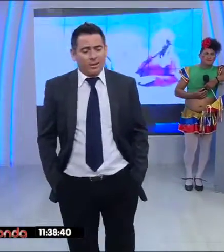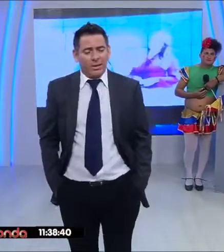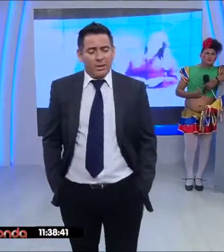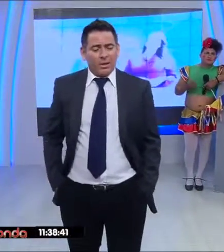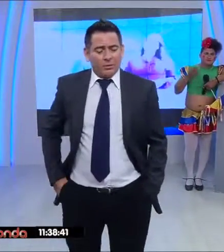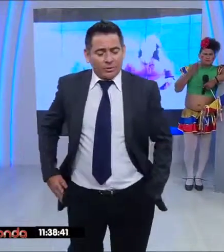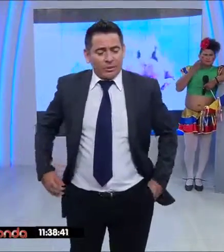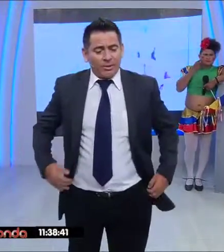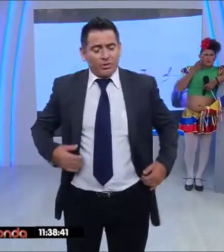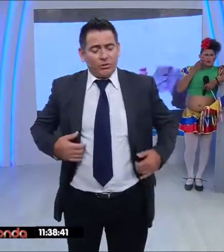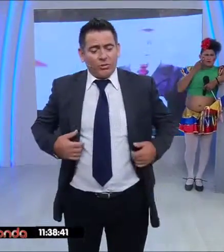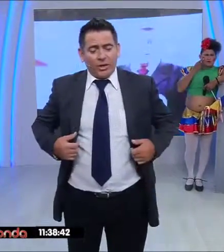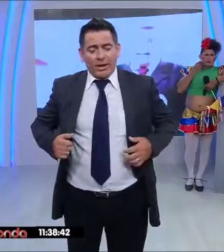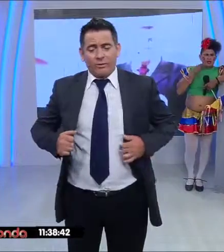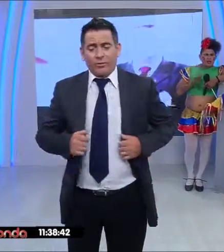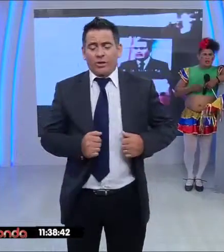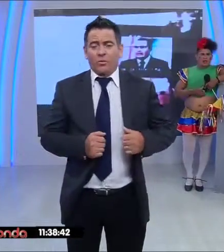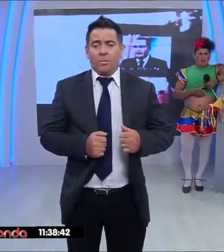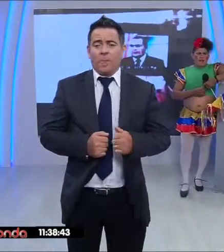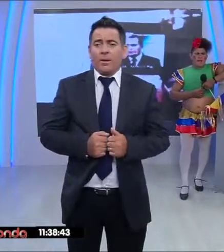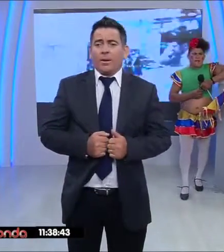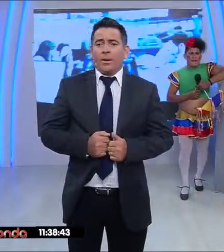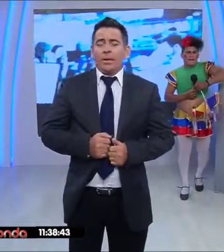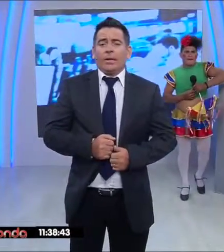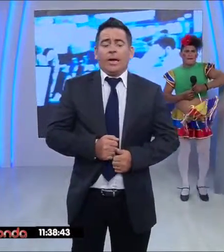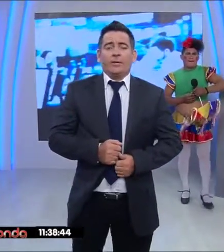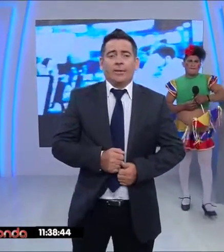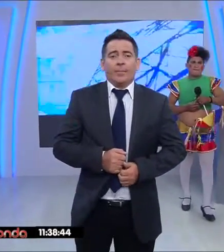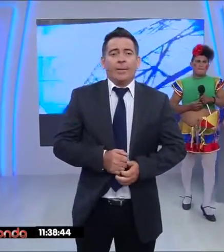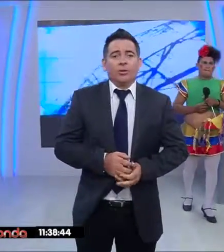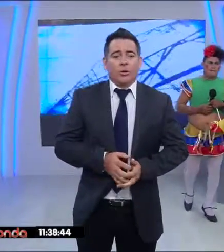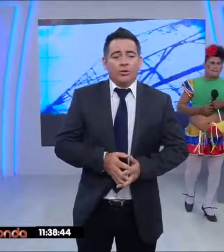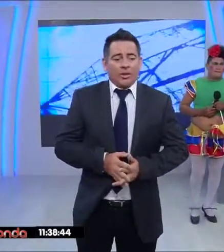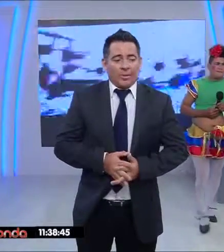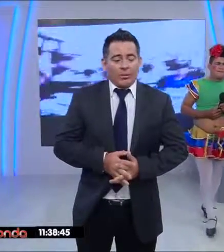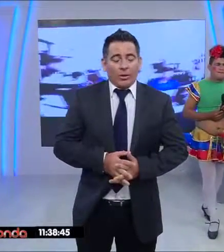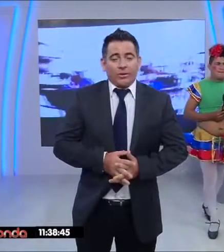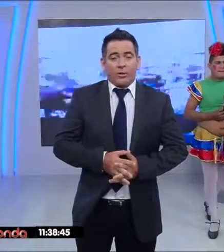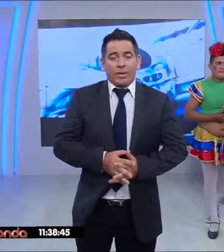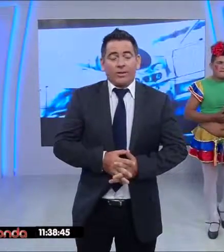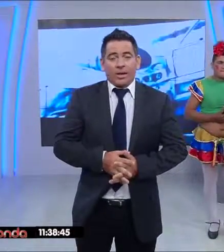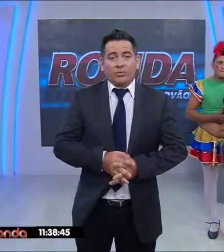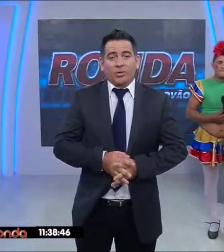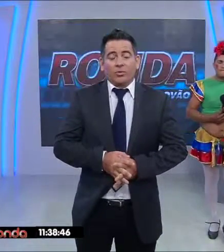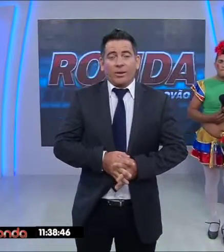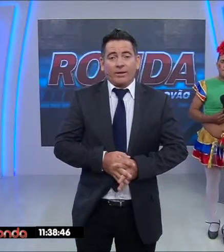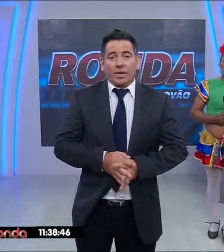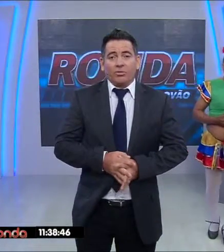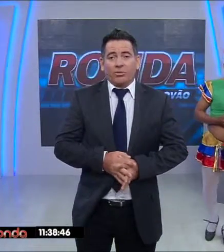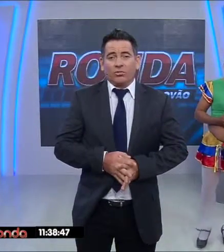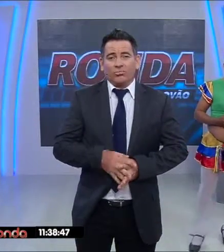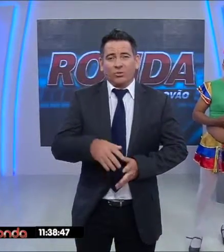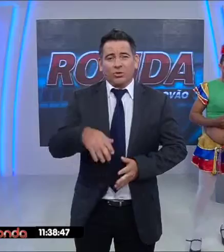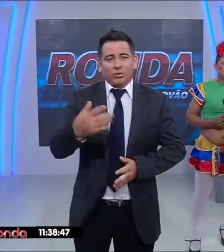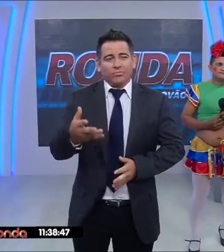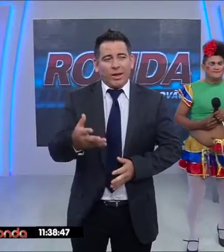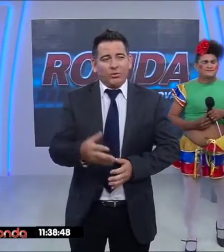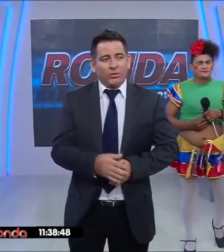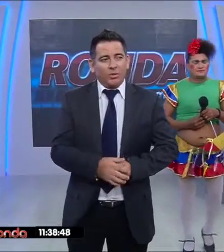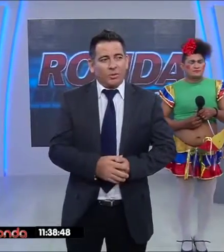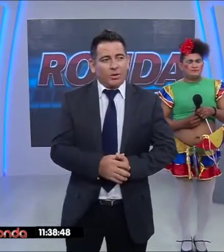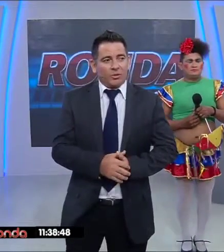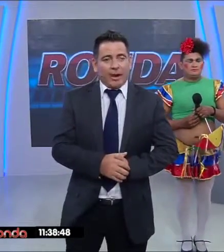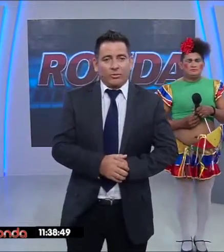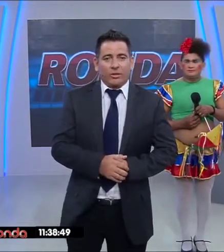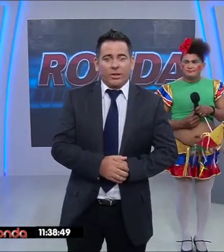falando lá desde o Sistema Timão de Rádio Fusão, que é exatamente de onde também nós alcançamos, nós começamos, onde eu